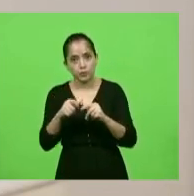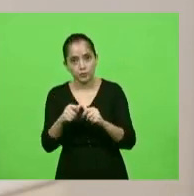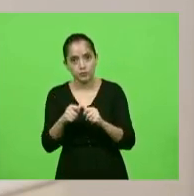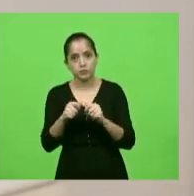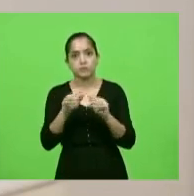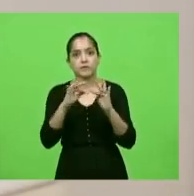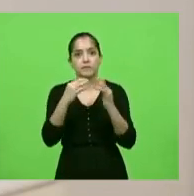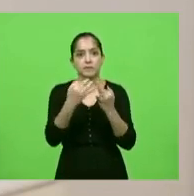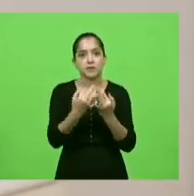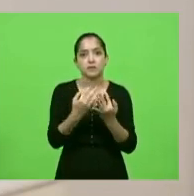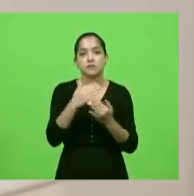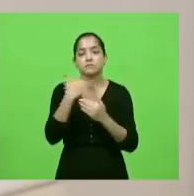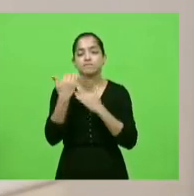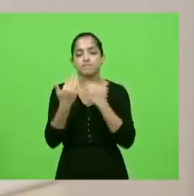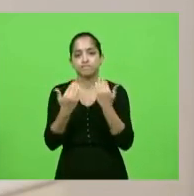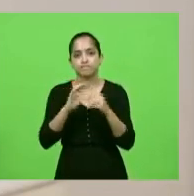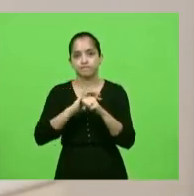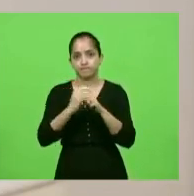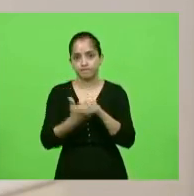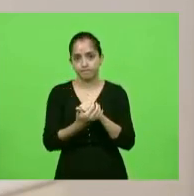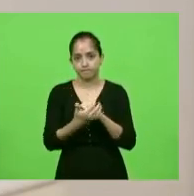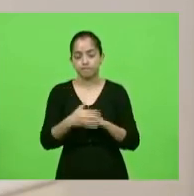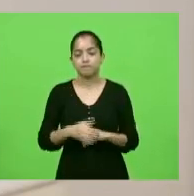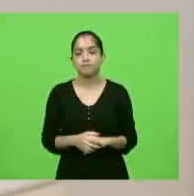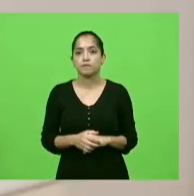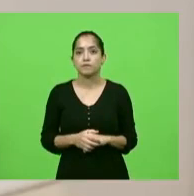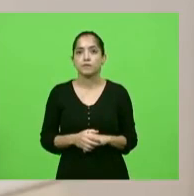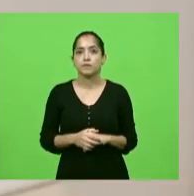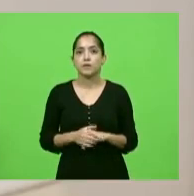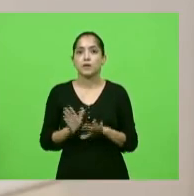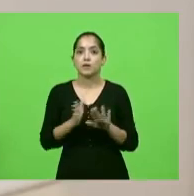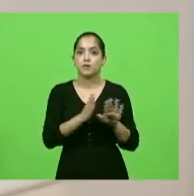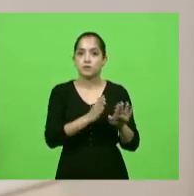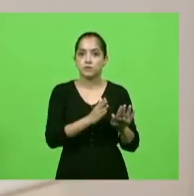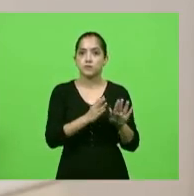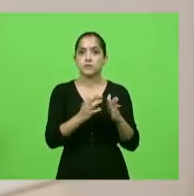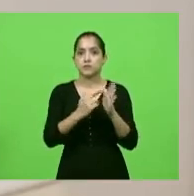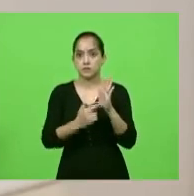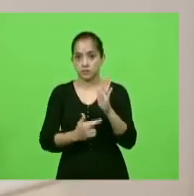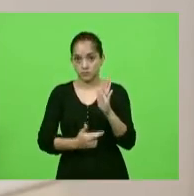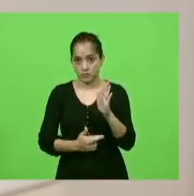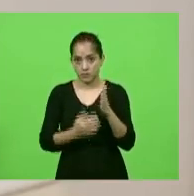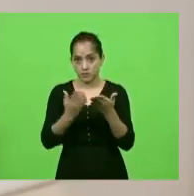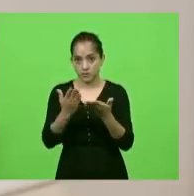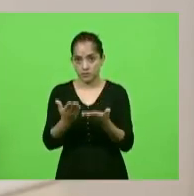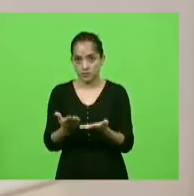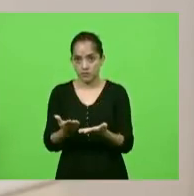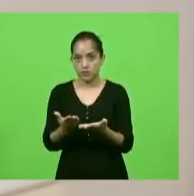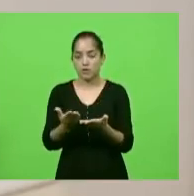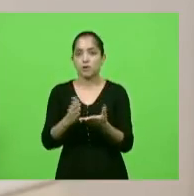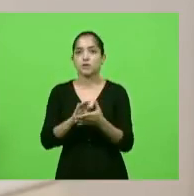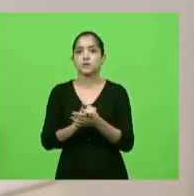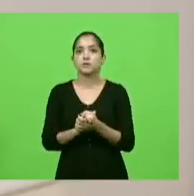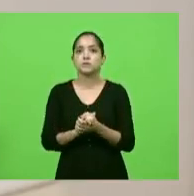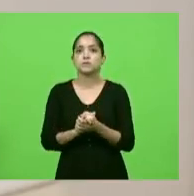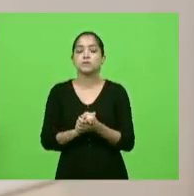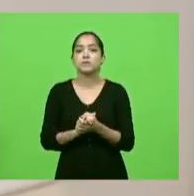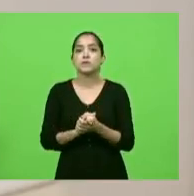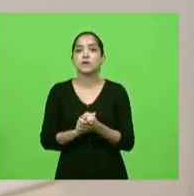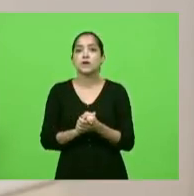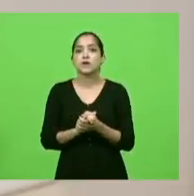para a Covid-19. Dispensado o relatório, eminentes julgadores, com a anuência das partes,